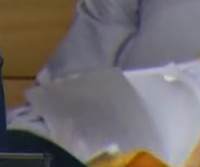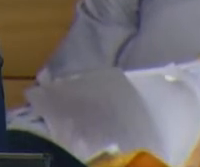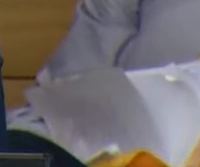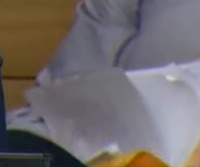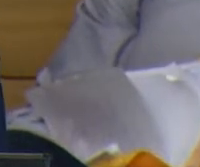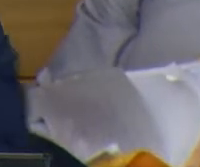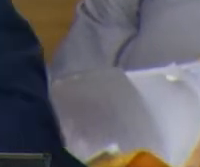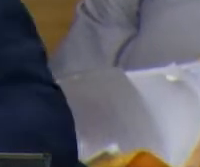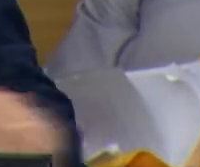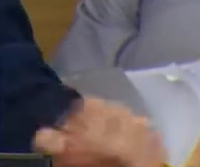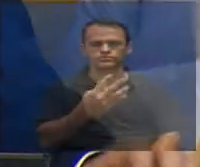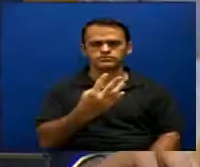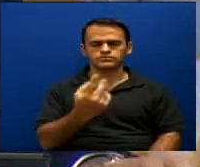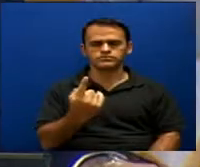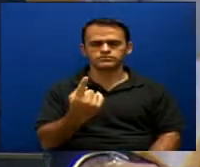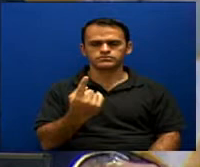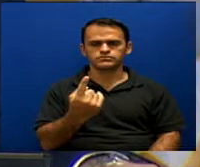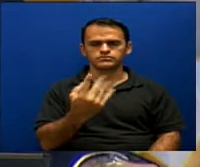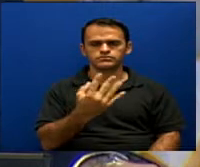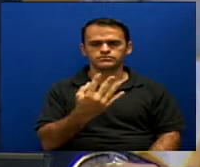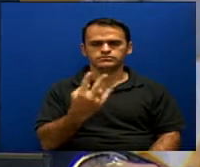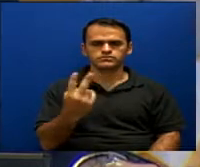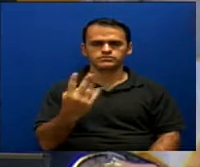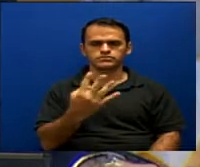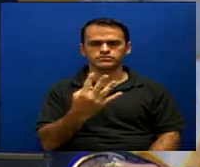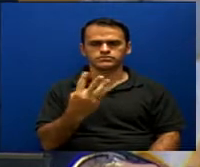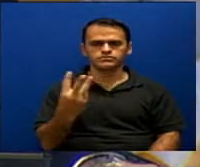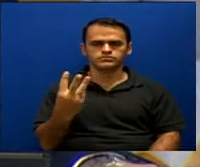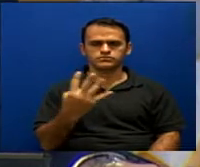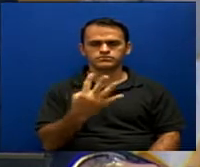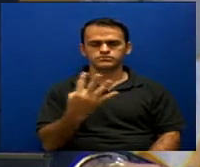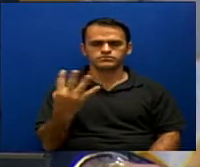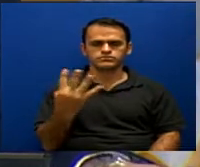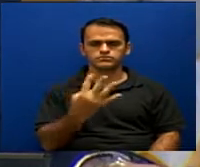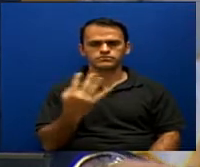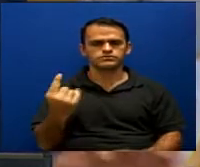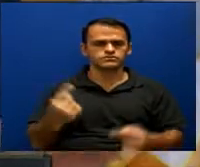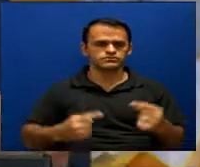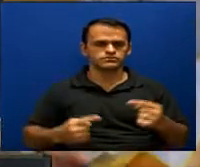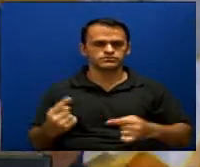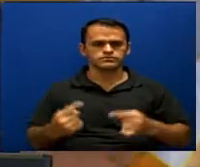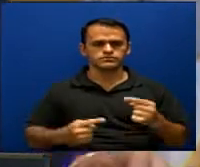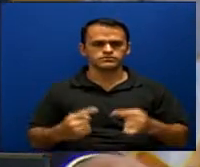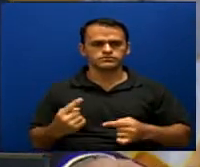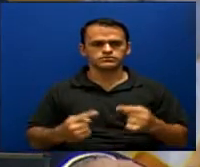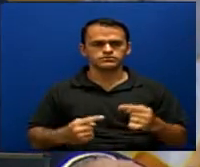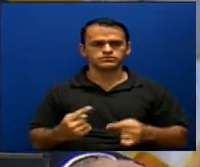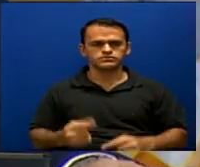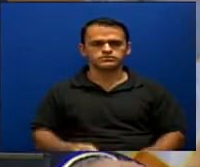12, 14, 15, 41, 42, 43 e 44. Em discussão.